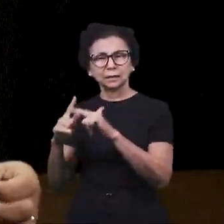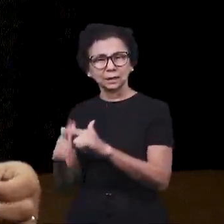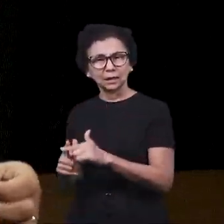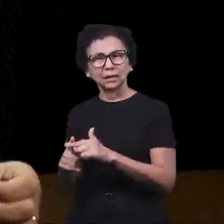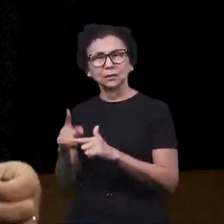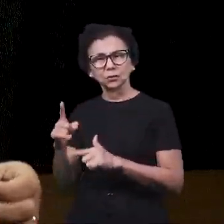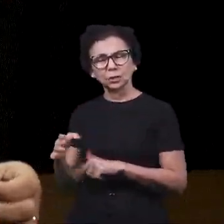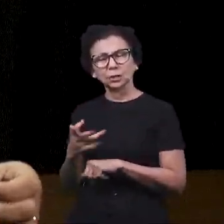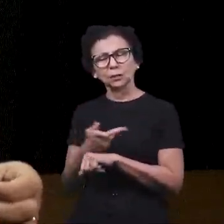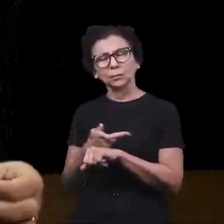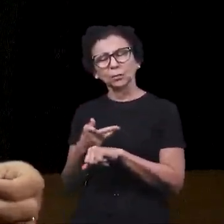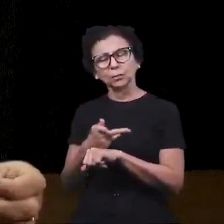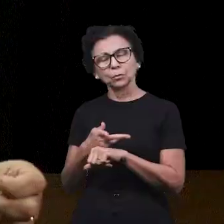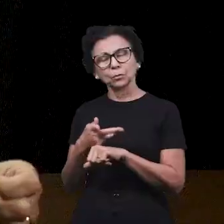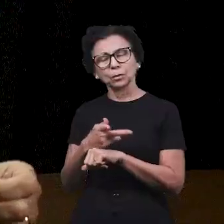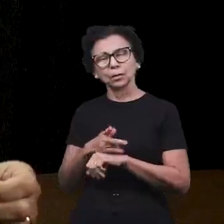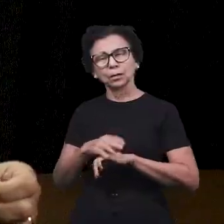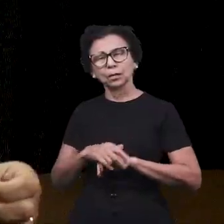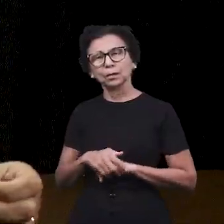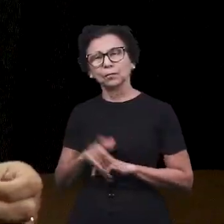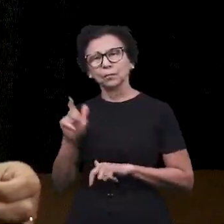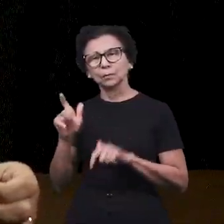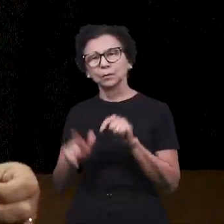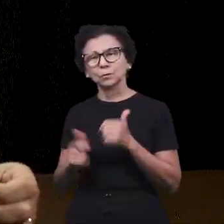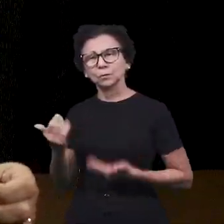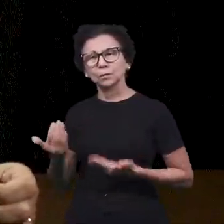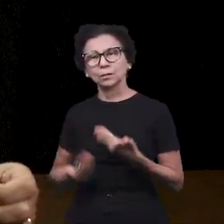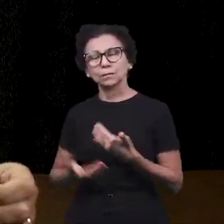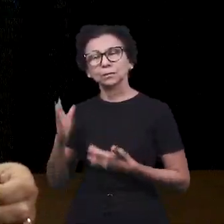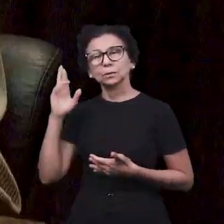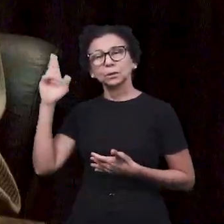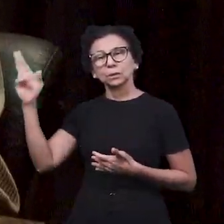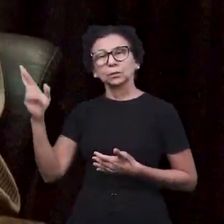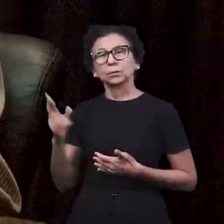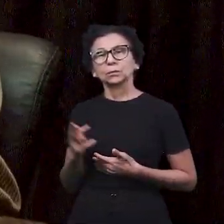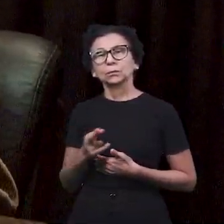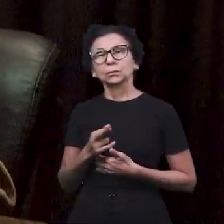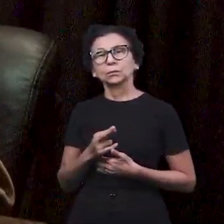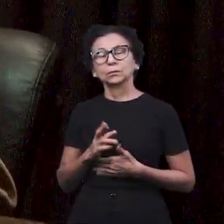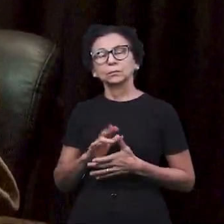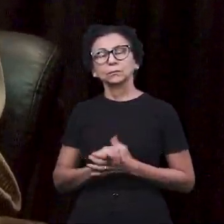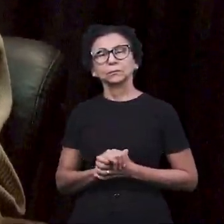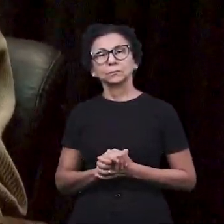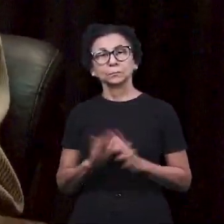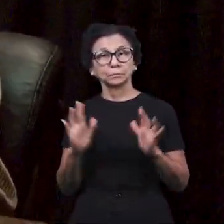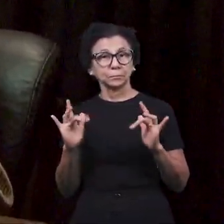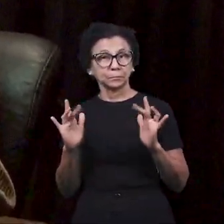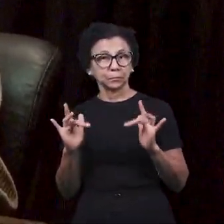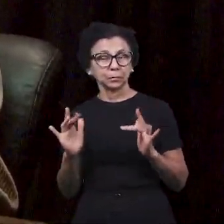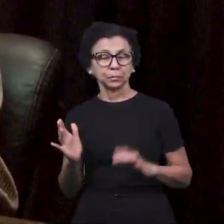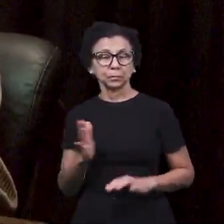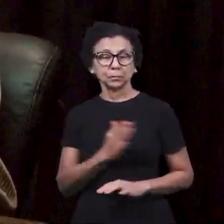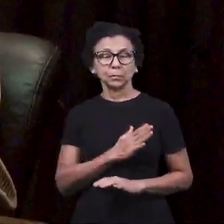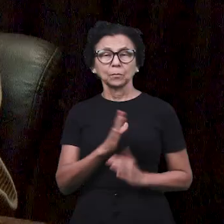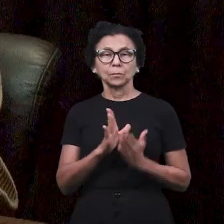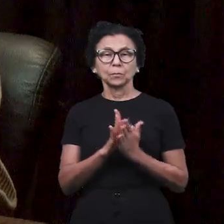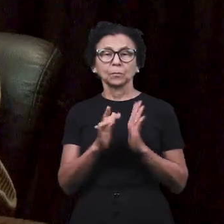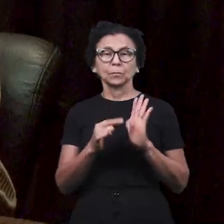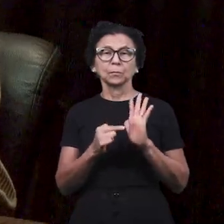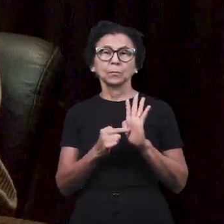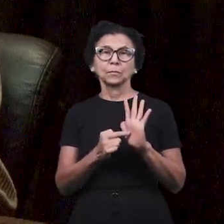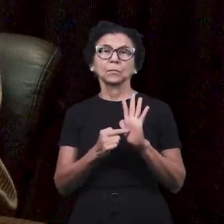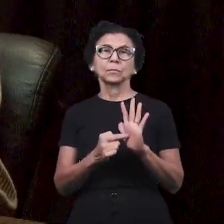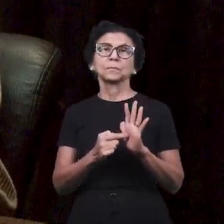da parentela, que seja também, né, um servo do Senhor? Veja bem, há um texto da palavra que ele